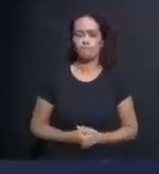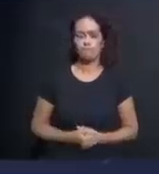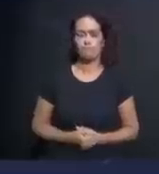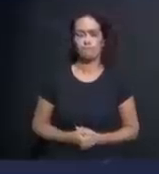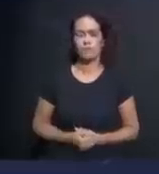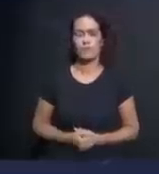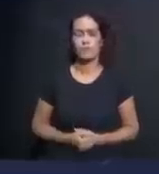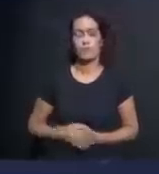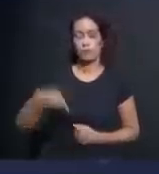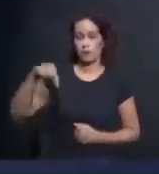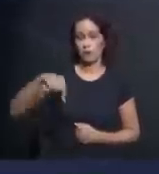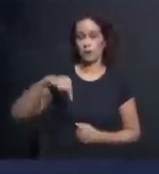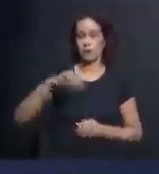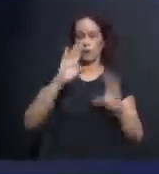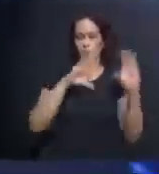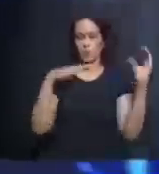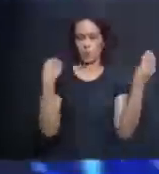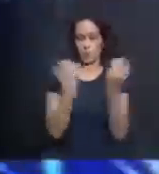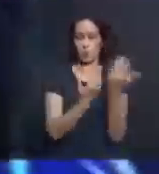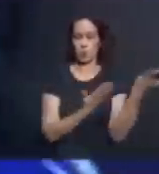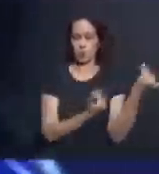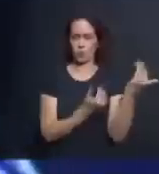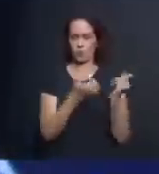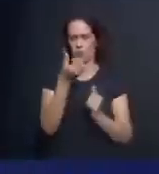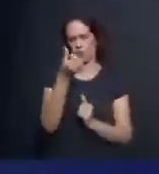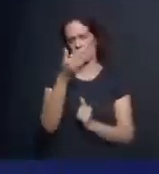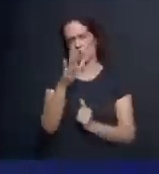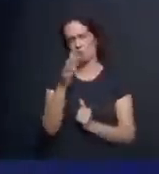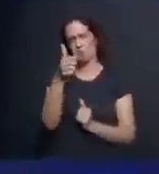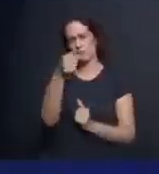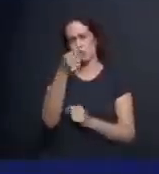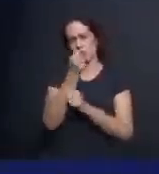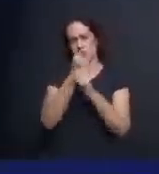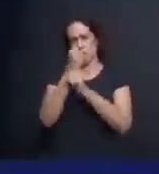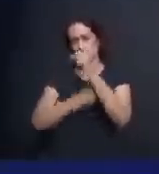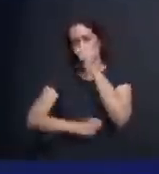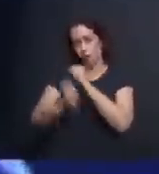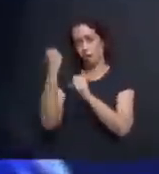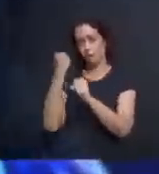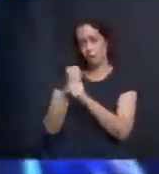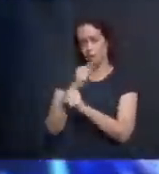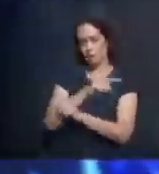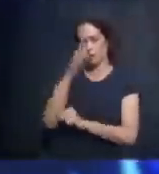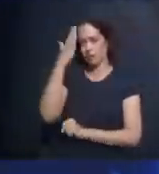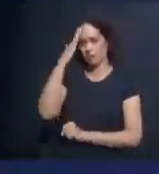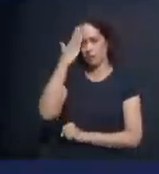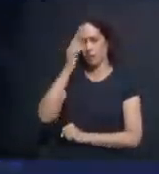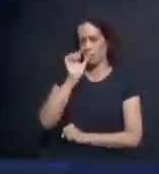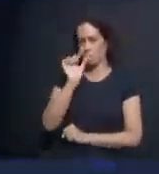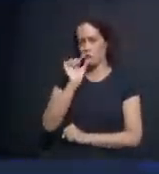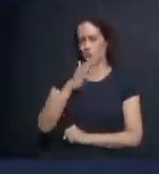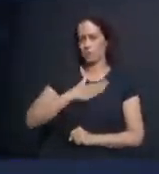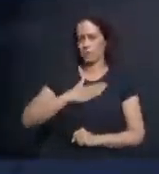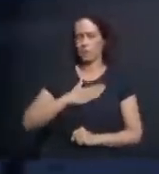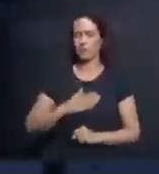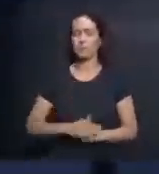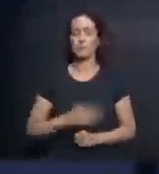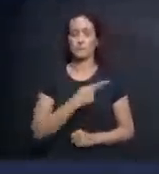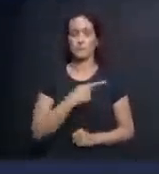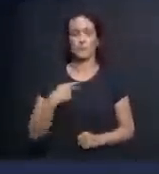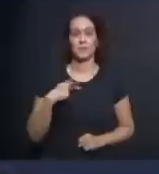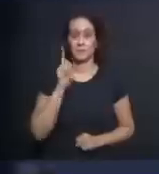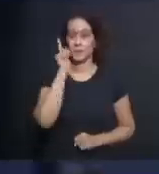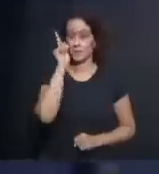Aqui no Confra, há uns 6, 7 anos atrás, teve um episódio engraçado, só para você entender quem eu sou. O pastor Gustavo